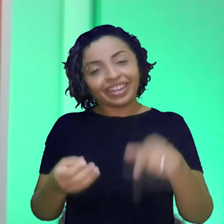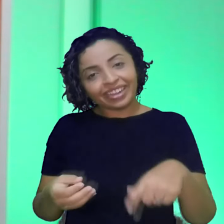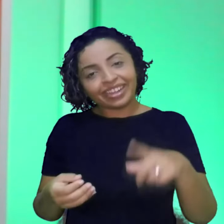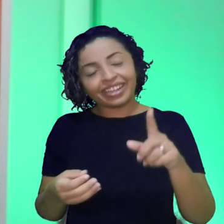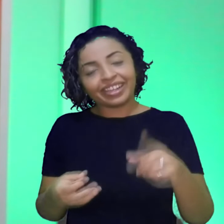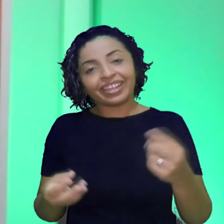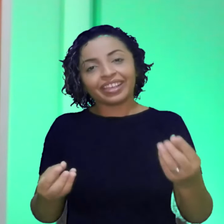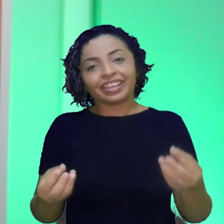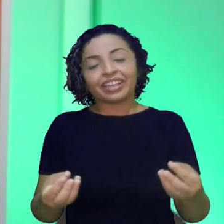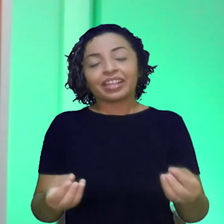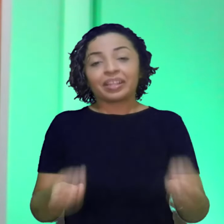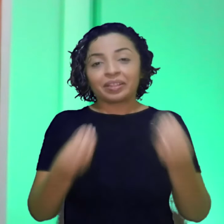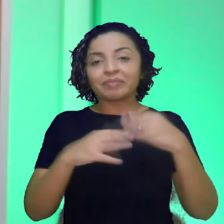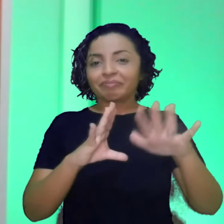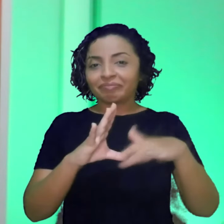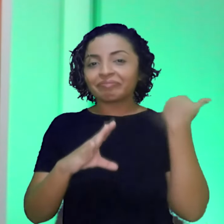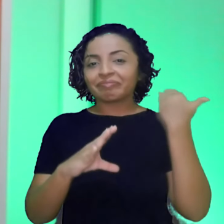envio aqui